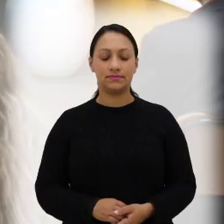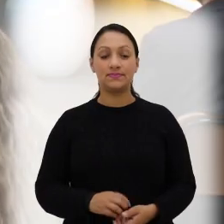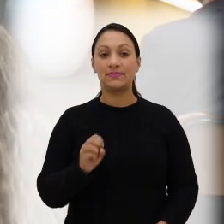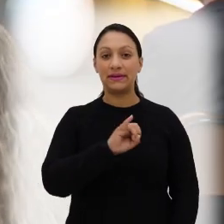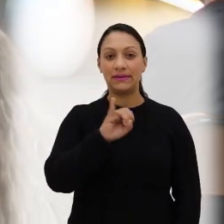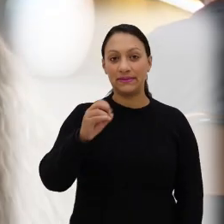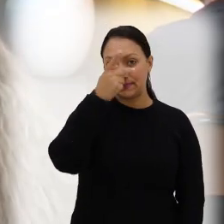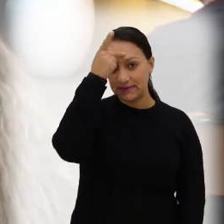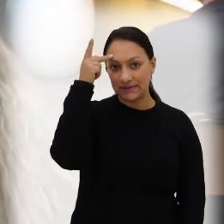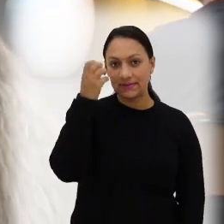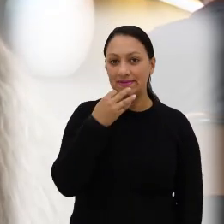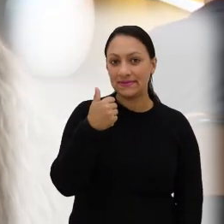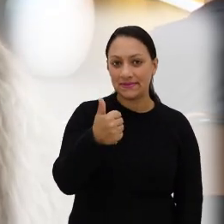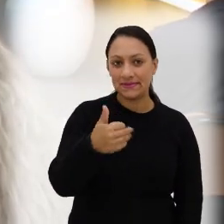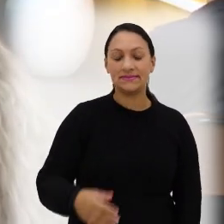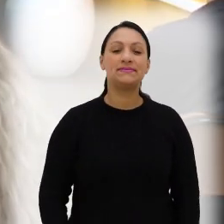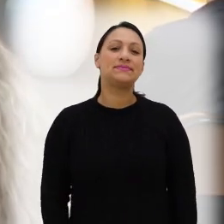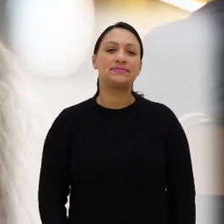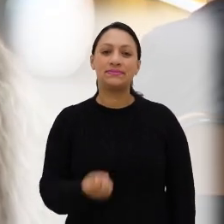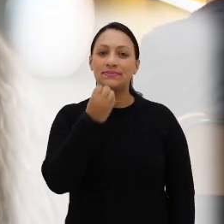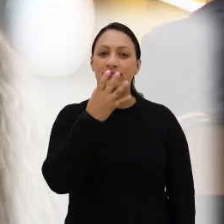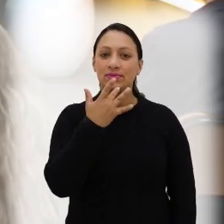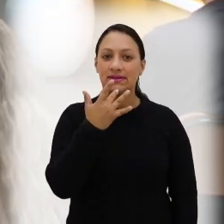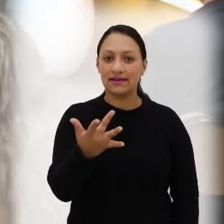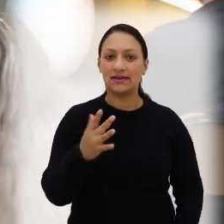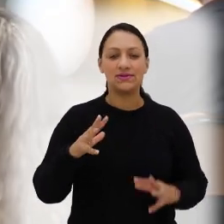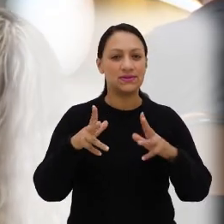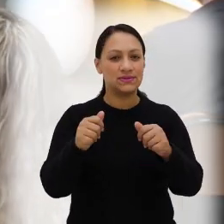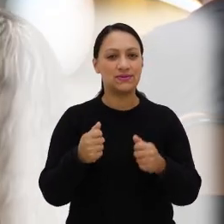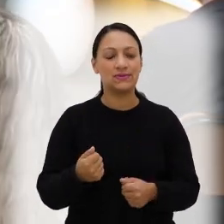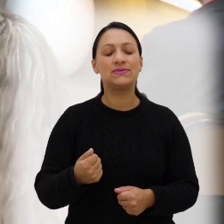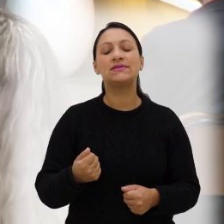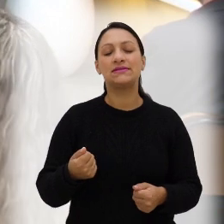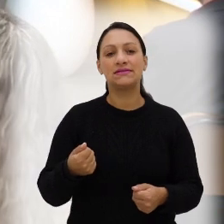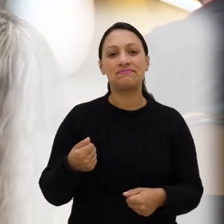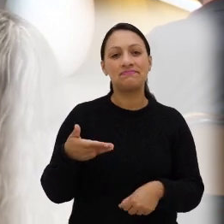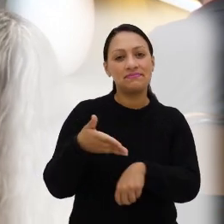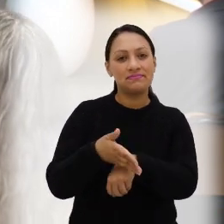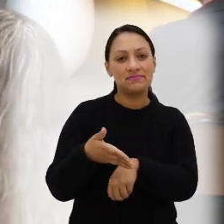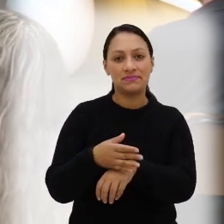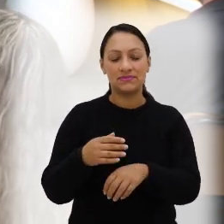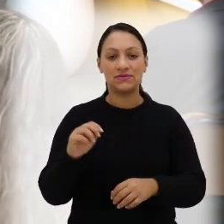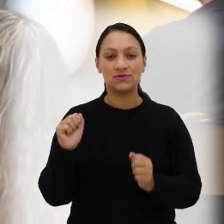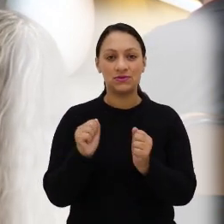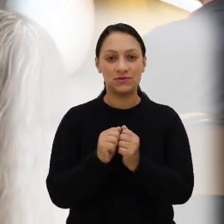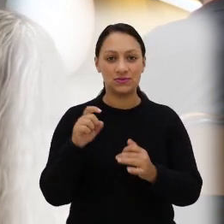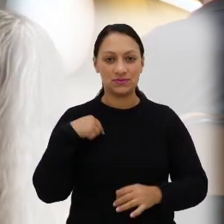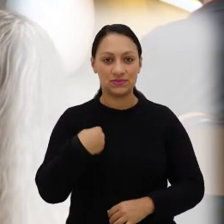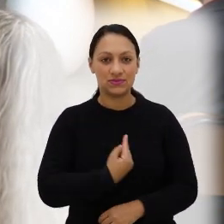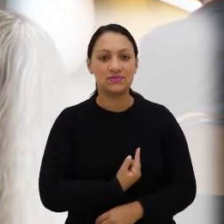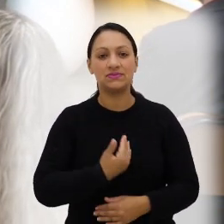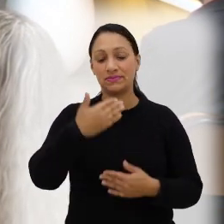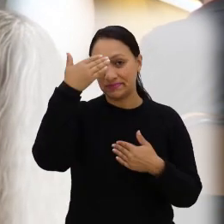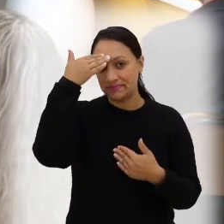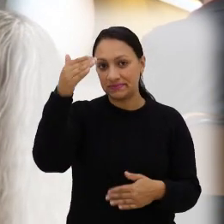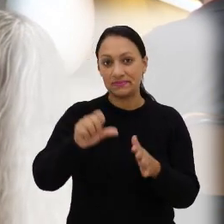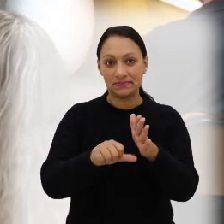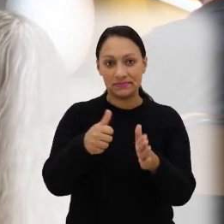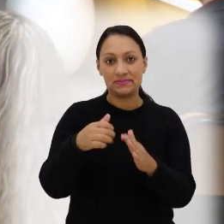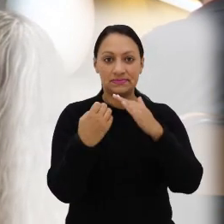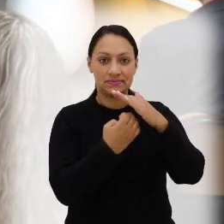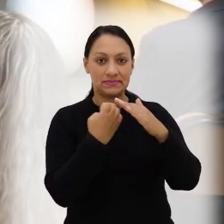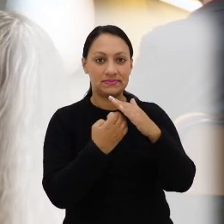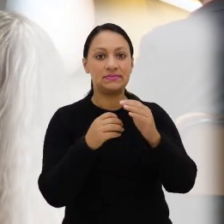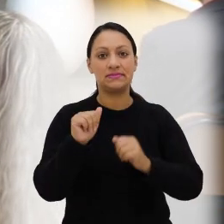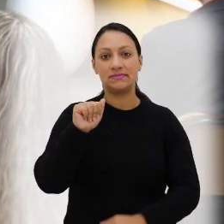Oi, pessoal. Tudo bem? Boa tarde a todos que estão aqui com a gente. Quero agradecer a presença, primeiro, das empresas âncoras que vão dividir